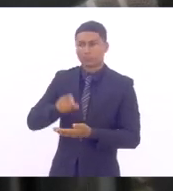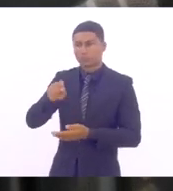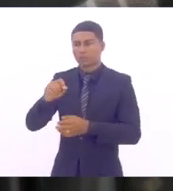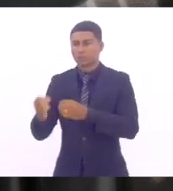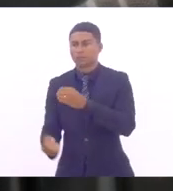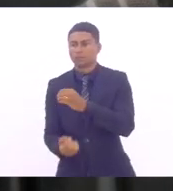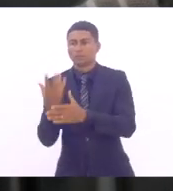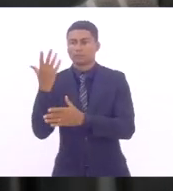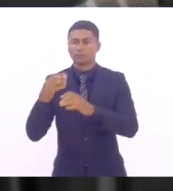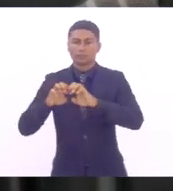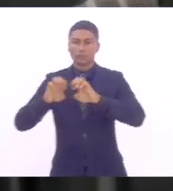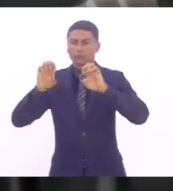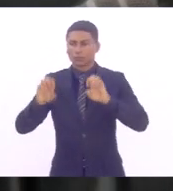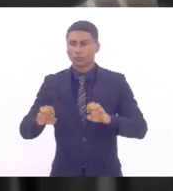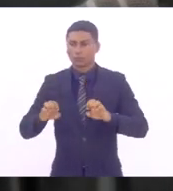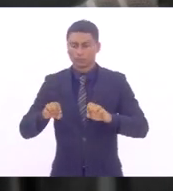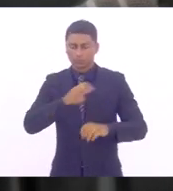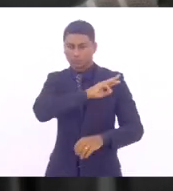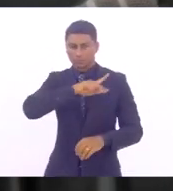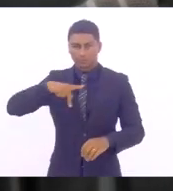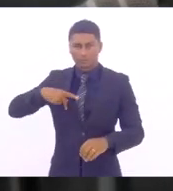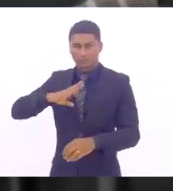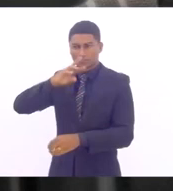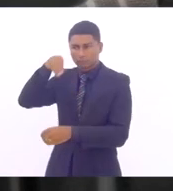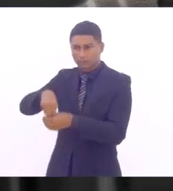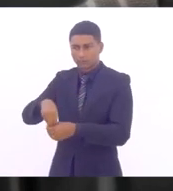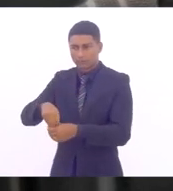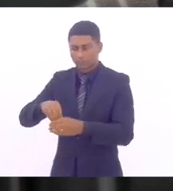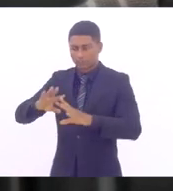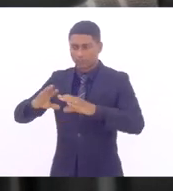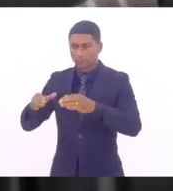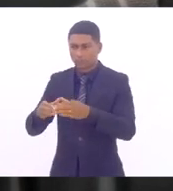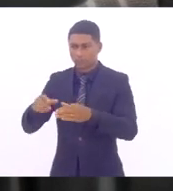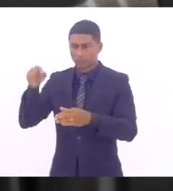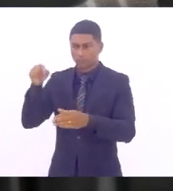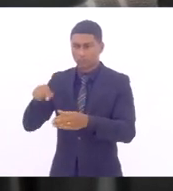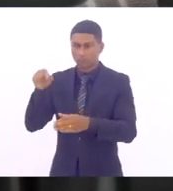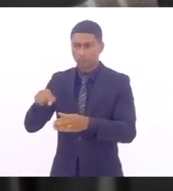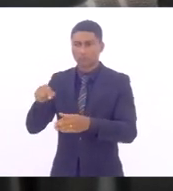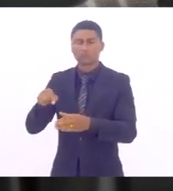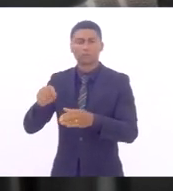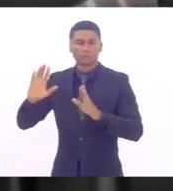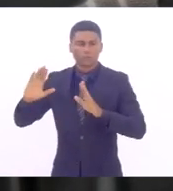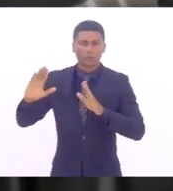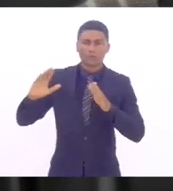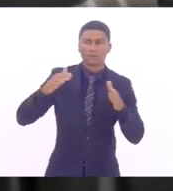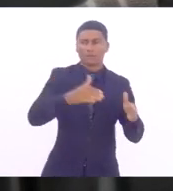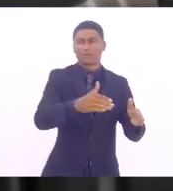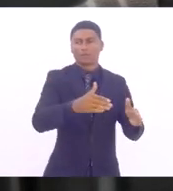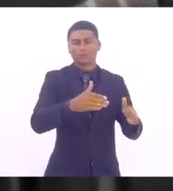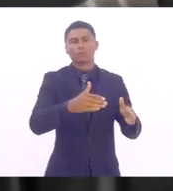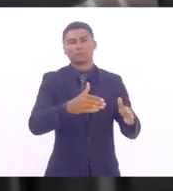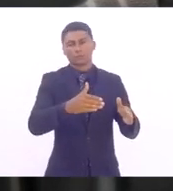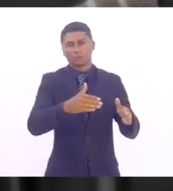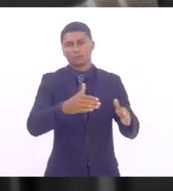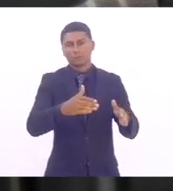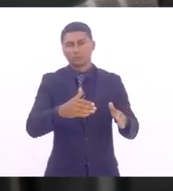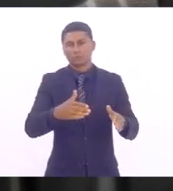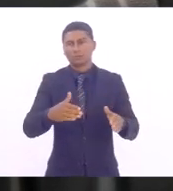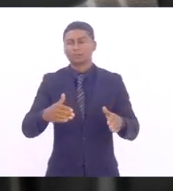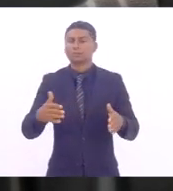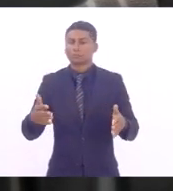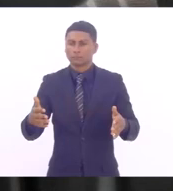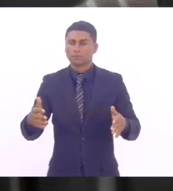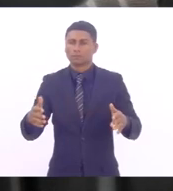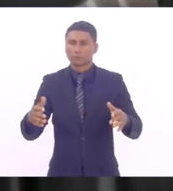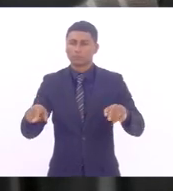estrutura orgânica dentro do Ministério Público, né, que é um grupo de atuação especializada, na qual me coube também a honra